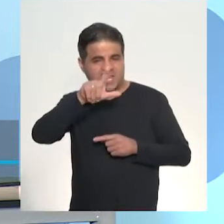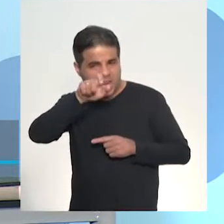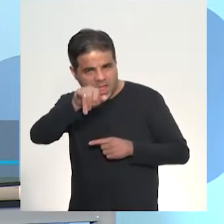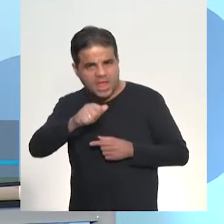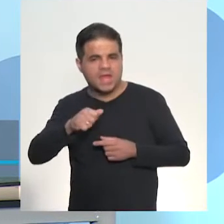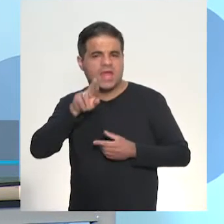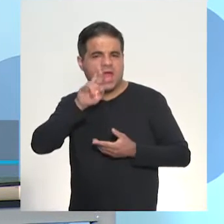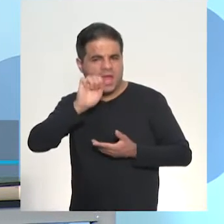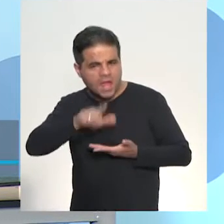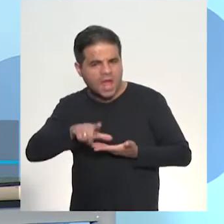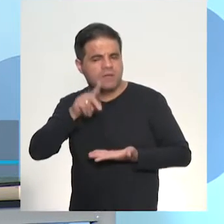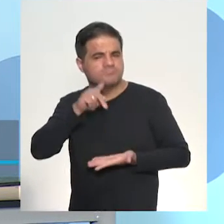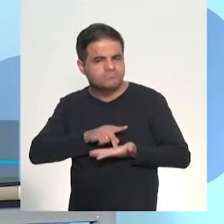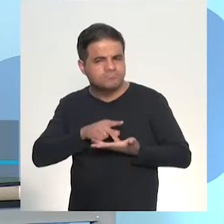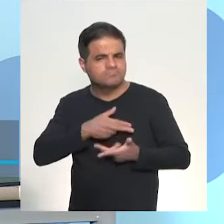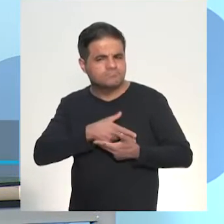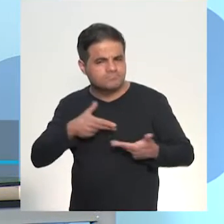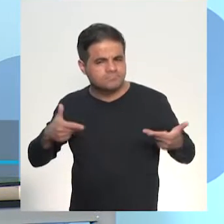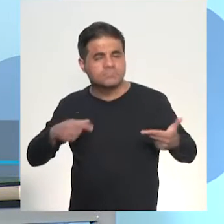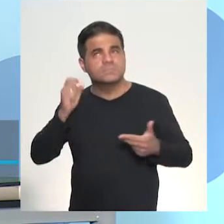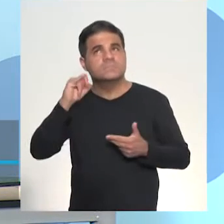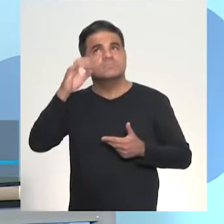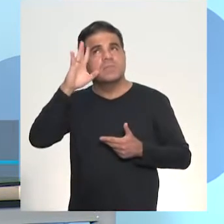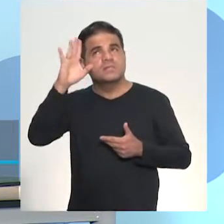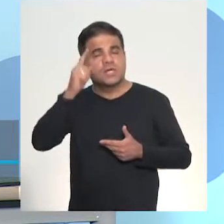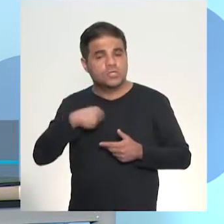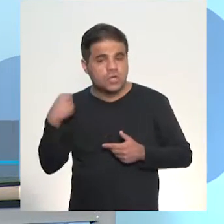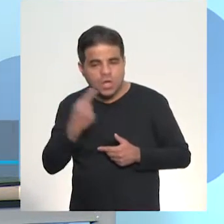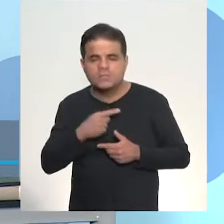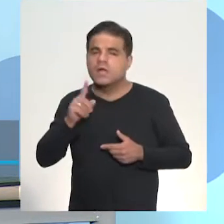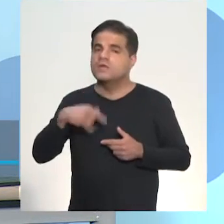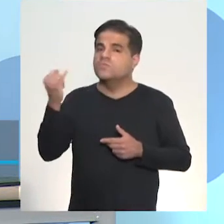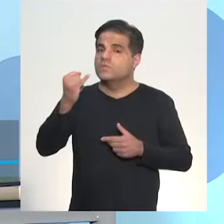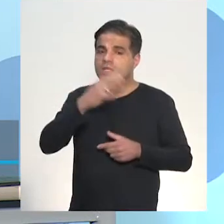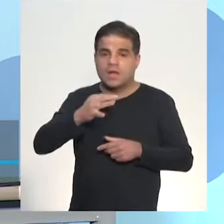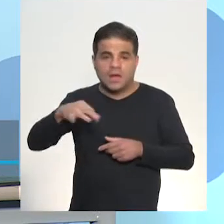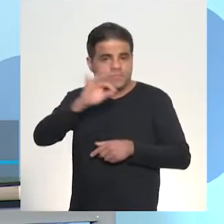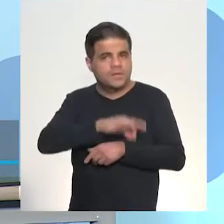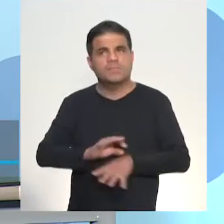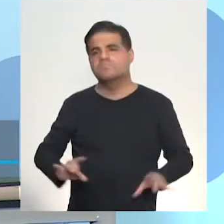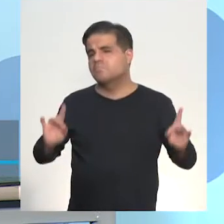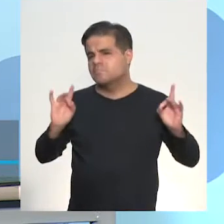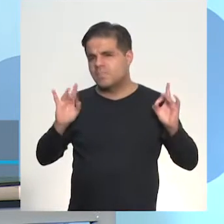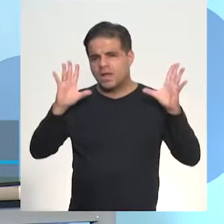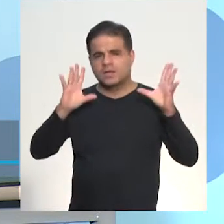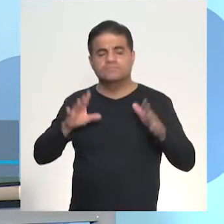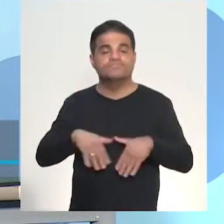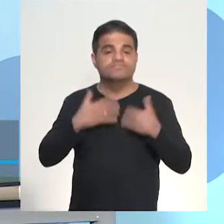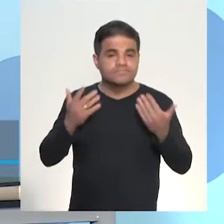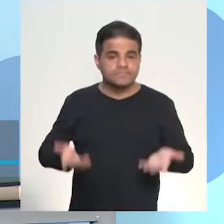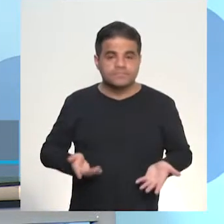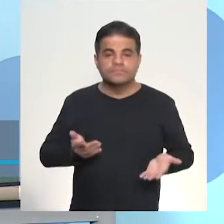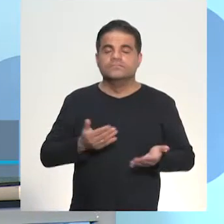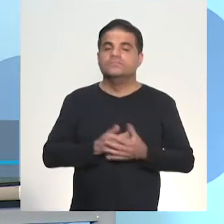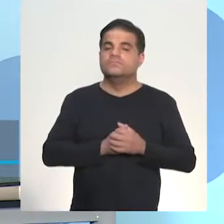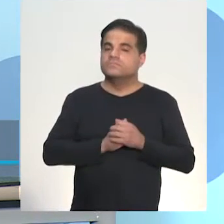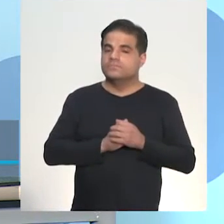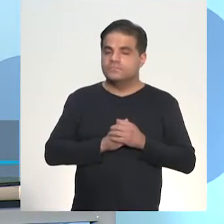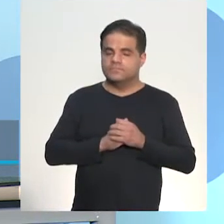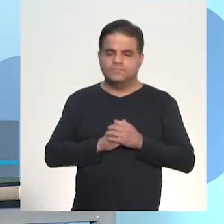também. Então, se a gente pensar só na gente aqui, né, a importância da abelha ela é fantástica, mas